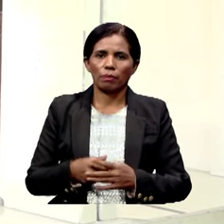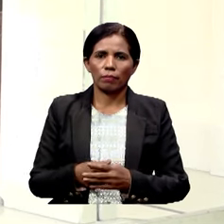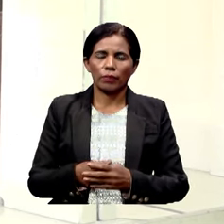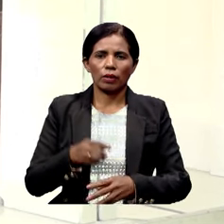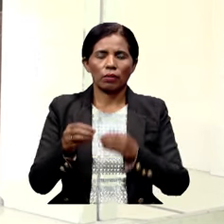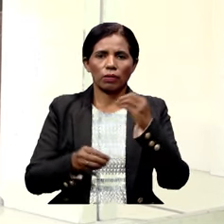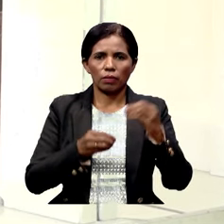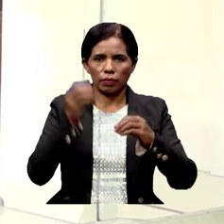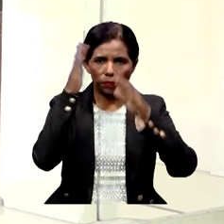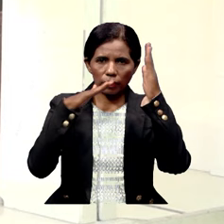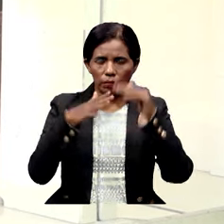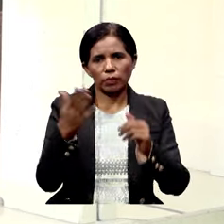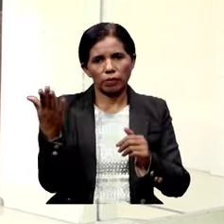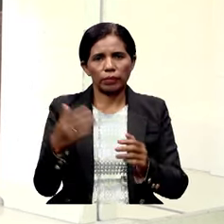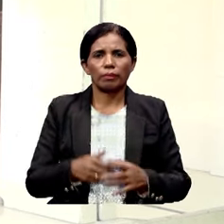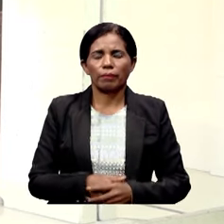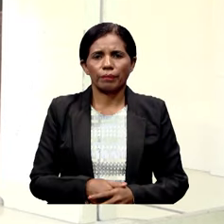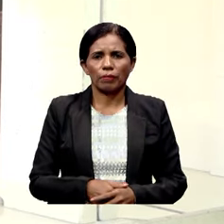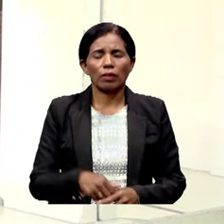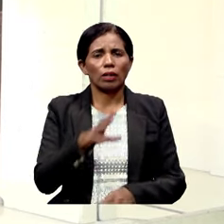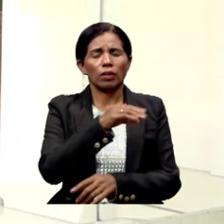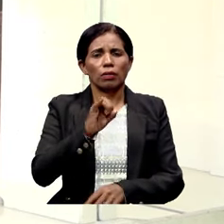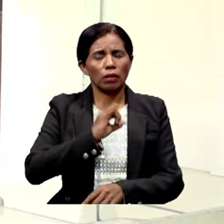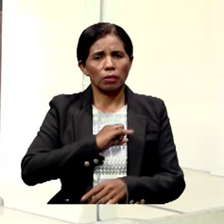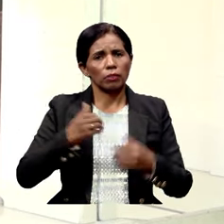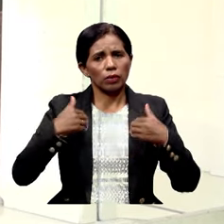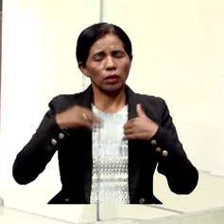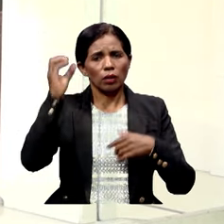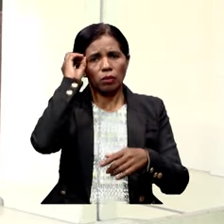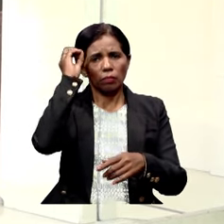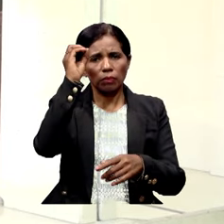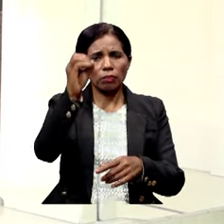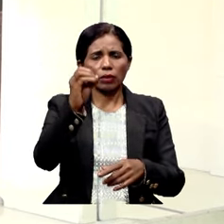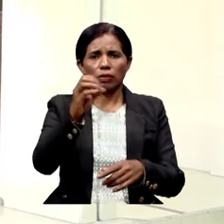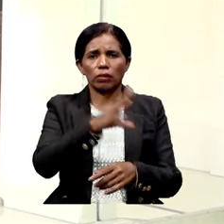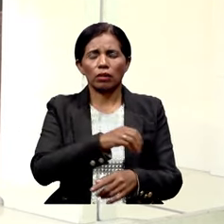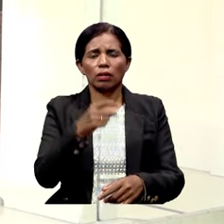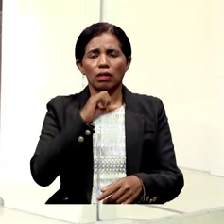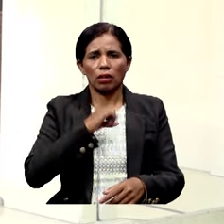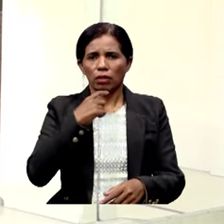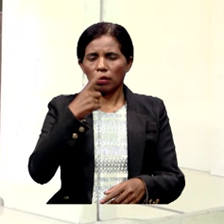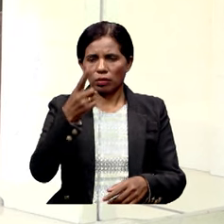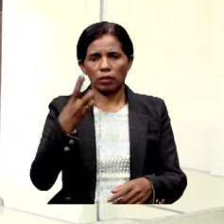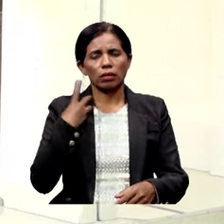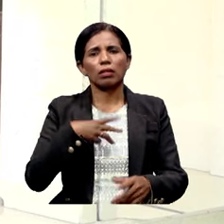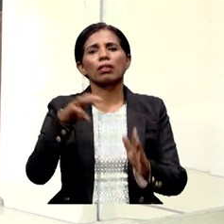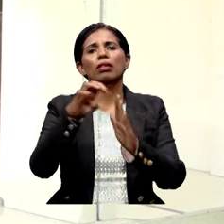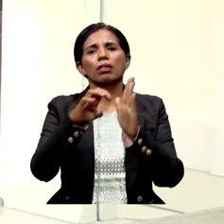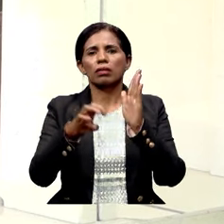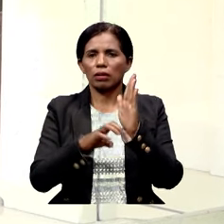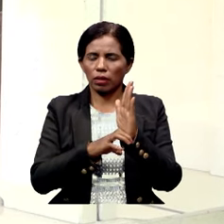asuntu refere ino mo sa mo si ha opinion ha rekomenda pa itane estado para